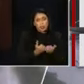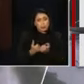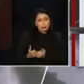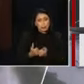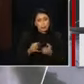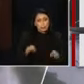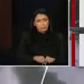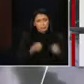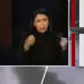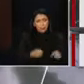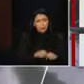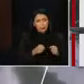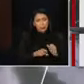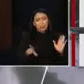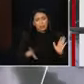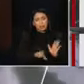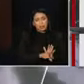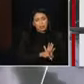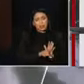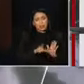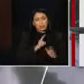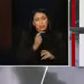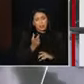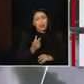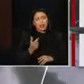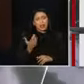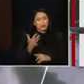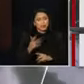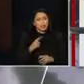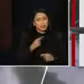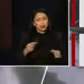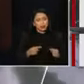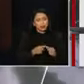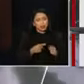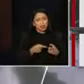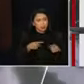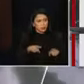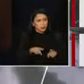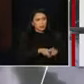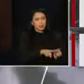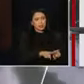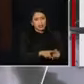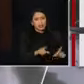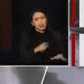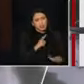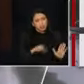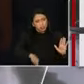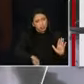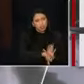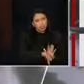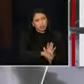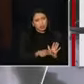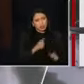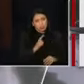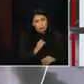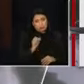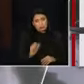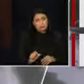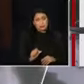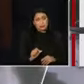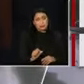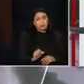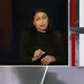Lei 9.605 ambiental, em concurso material. Dano qualificado e dano a bem tombado.